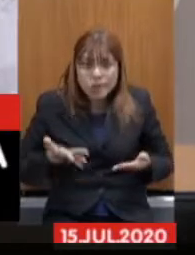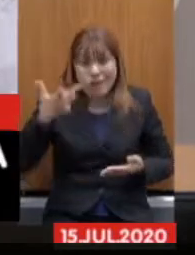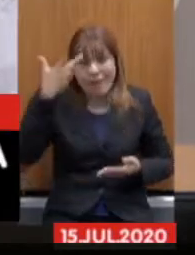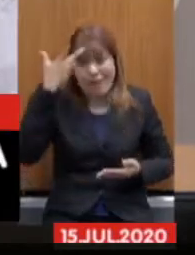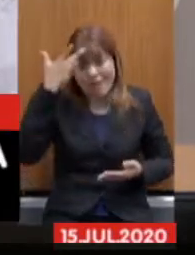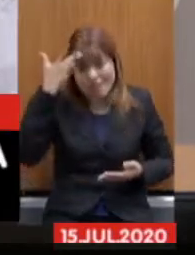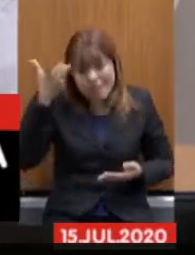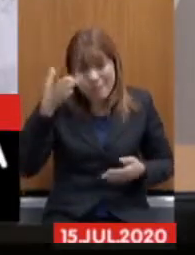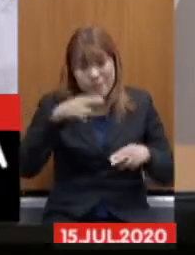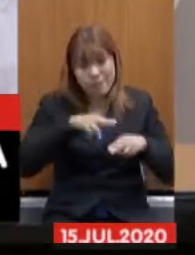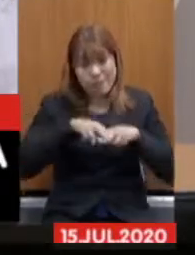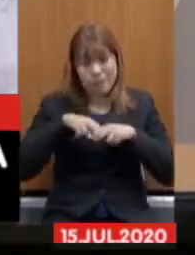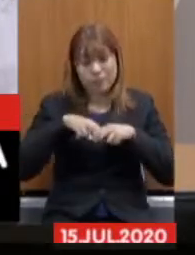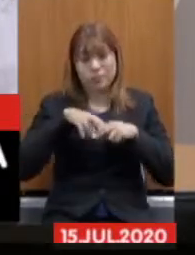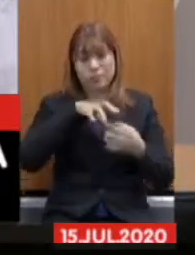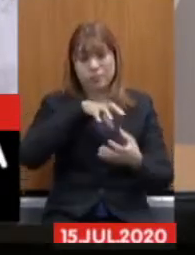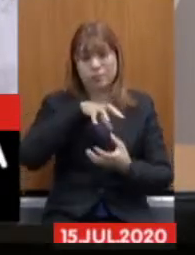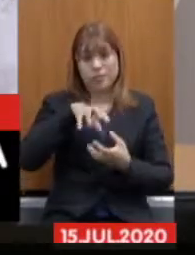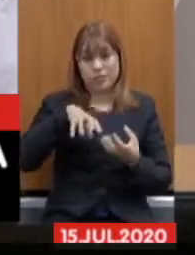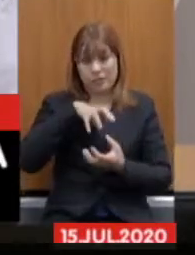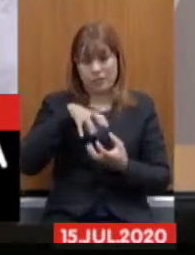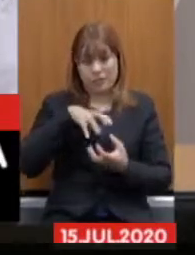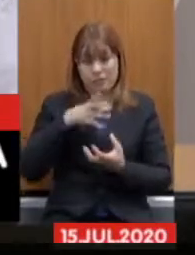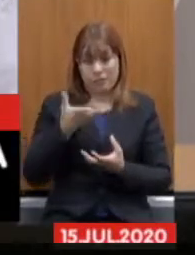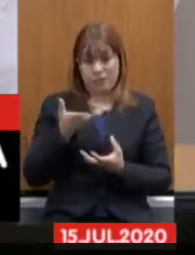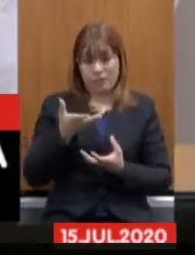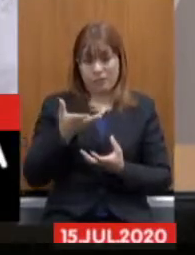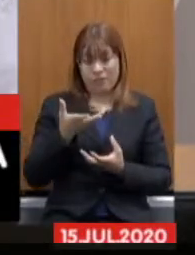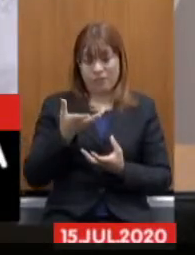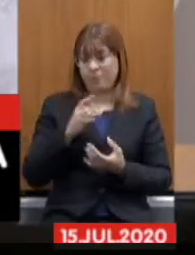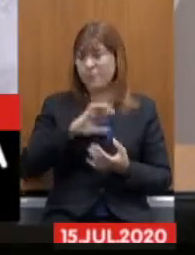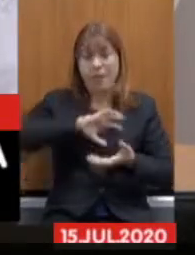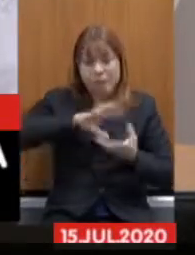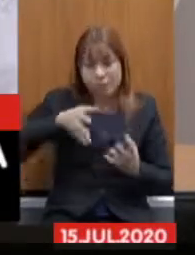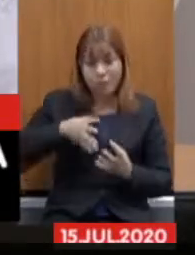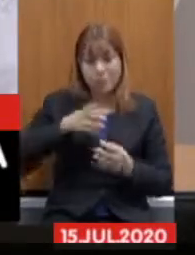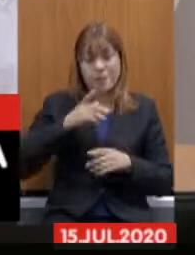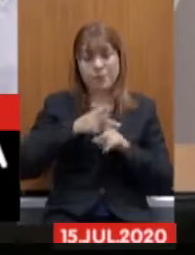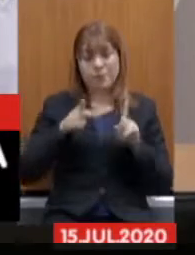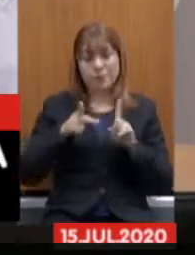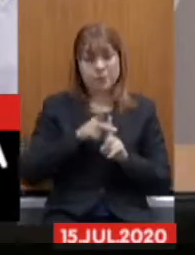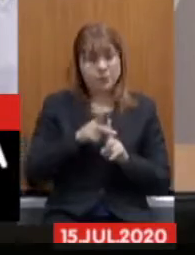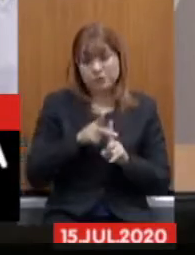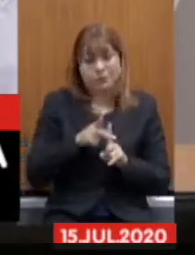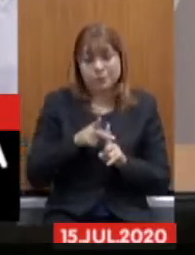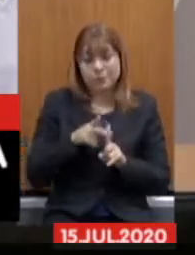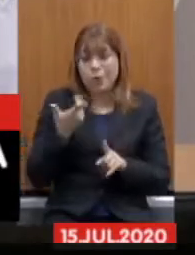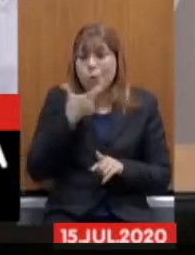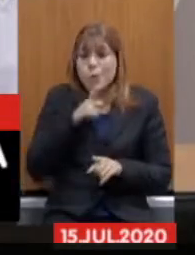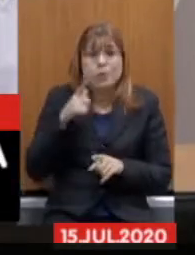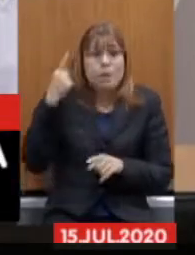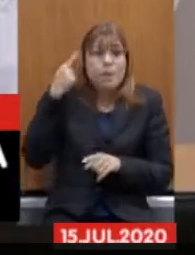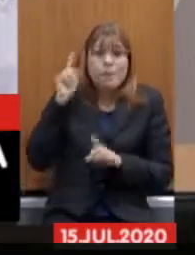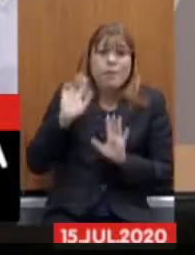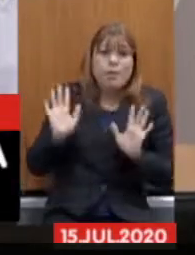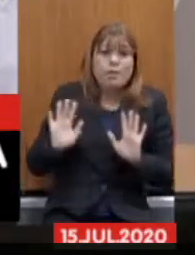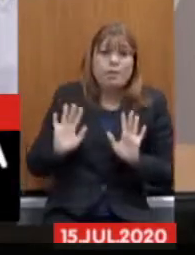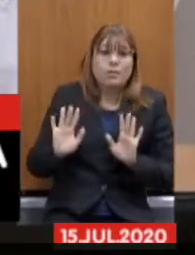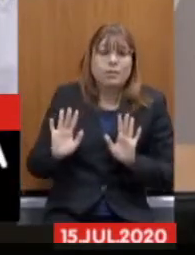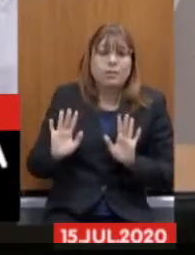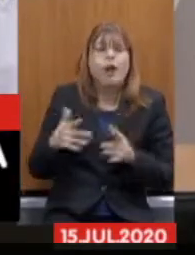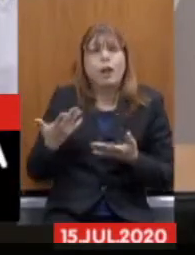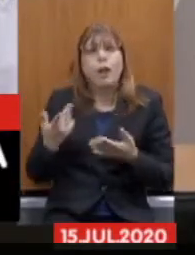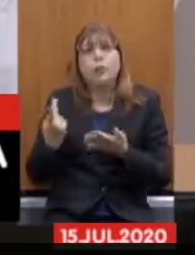amanhã por conta da reforma da previdência eles vão estão pensando eles precisam sobreviver hoje e aí nós recebemos através do